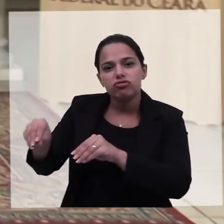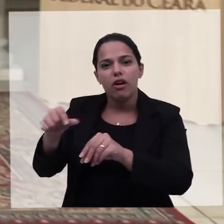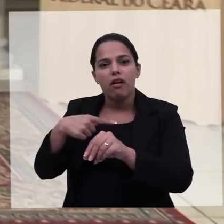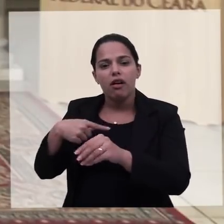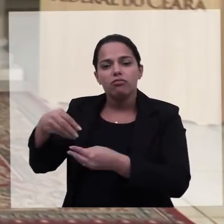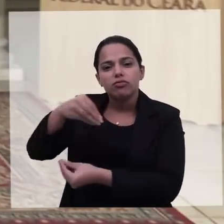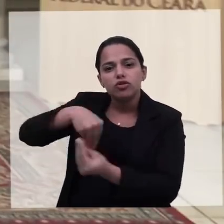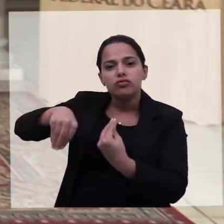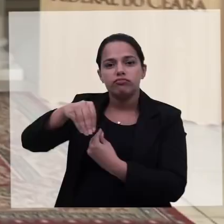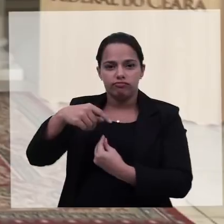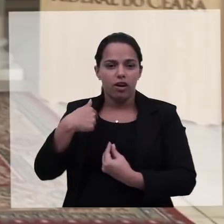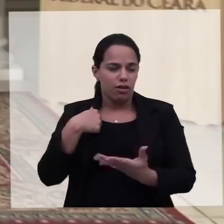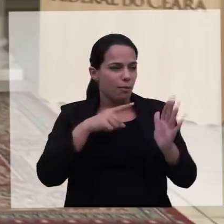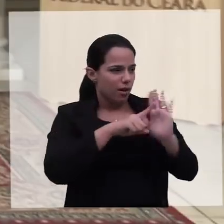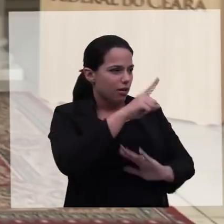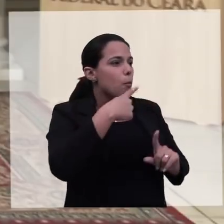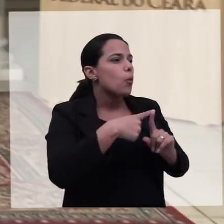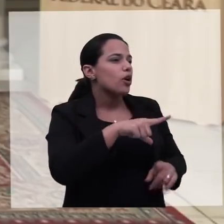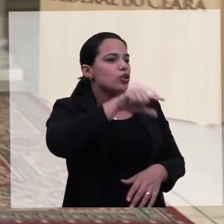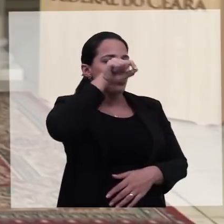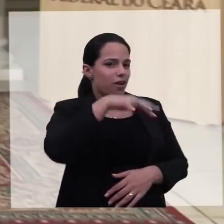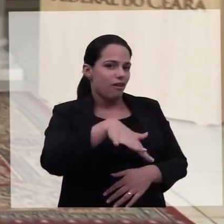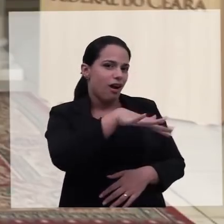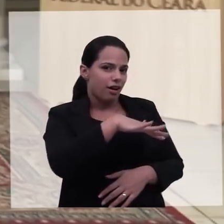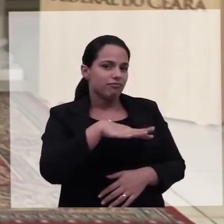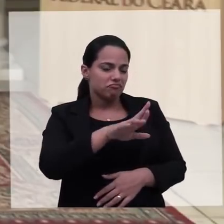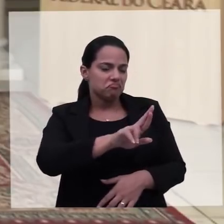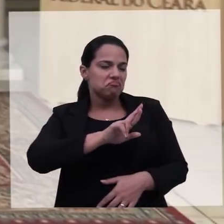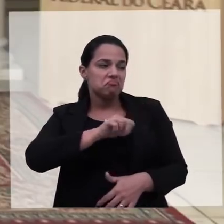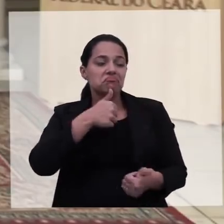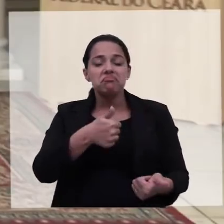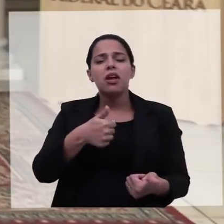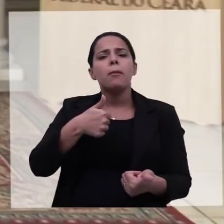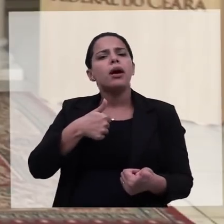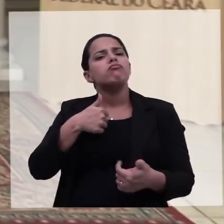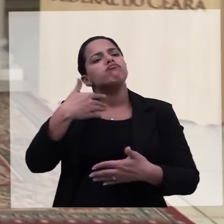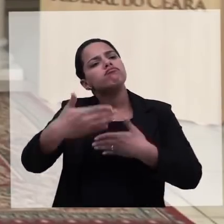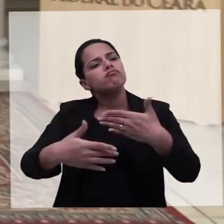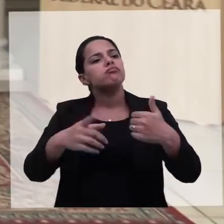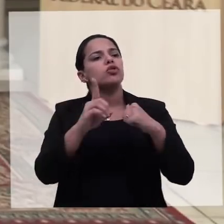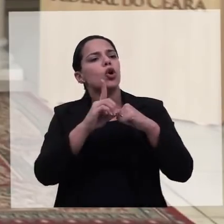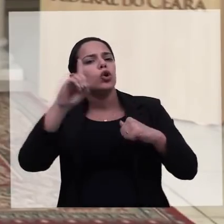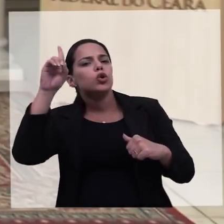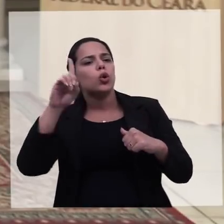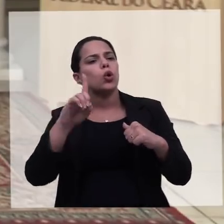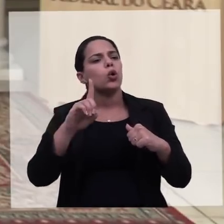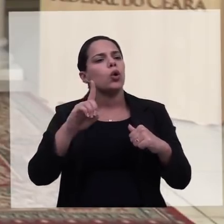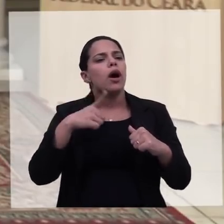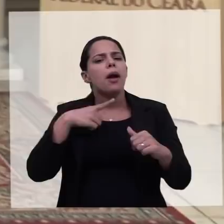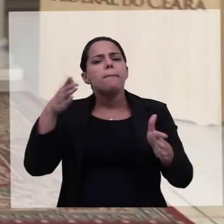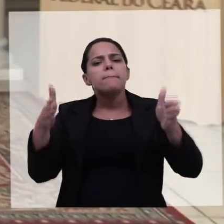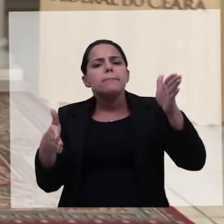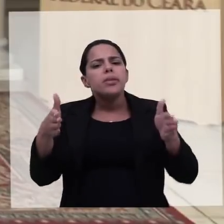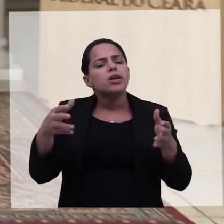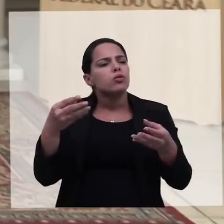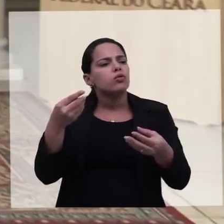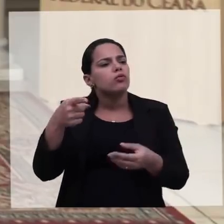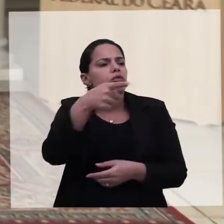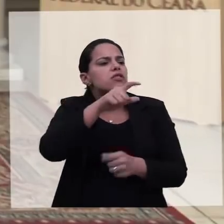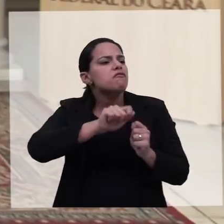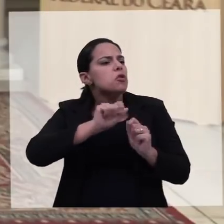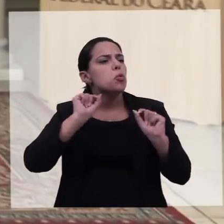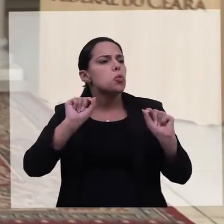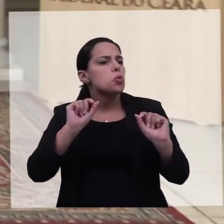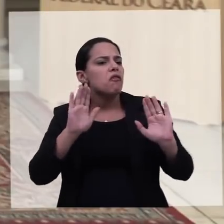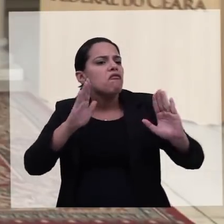a senhora tinha escolhido essa área, mas a senhora respondeu. Então, aí depois a senhora foi para o doutorado, mas teve um intervalo aí. A senhora se dedicou a